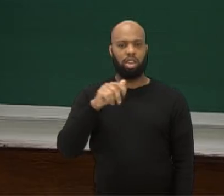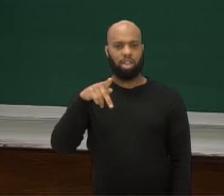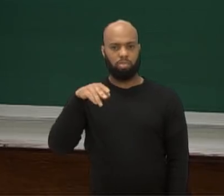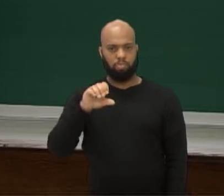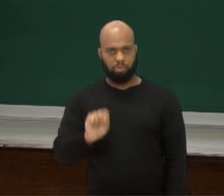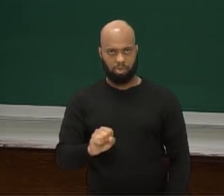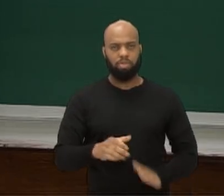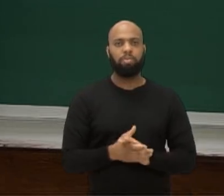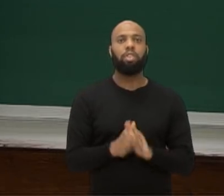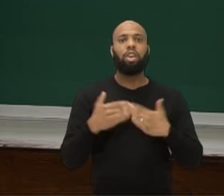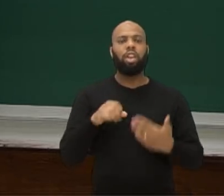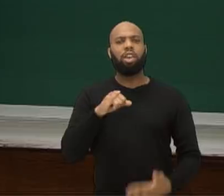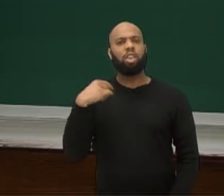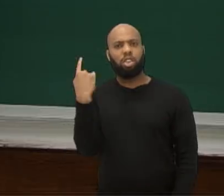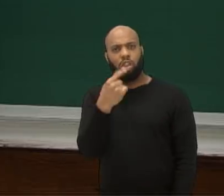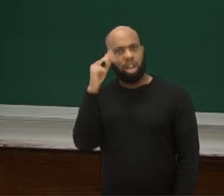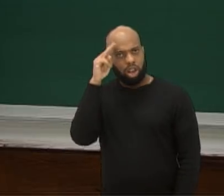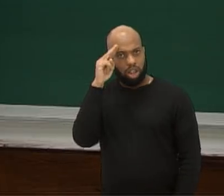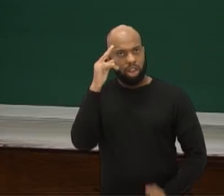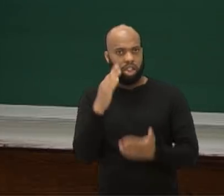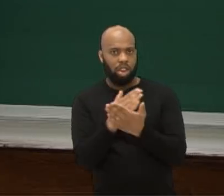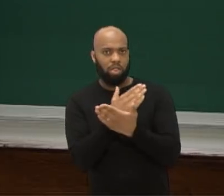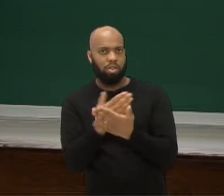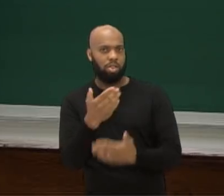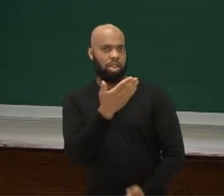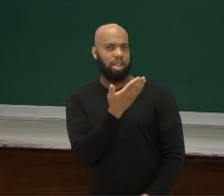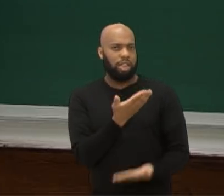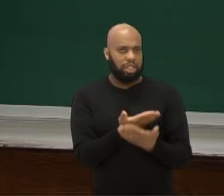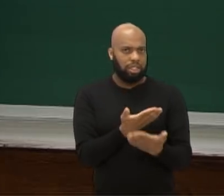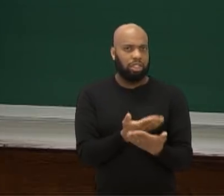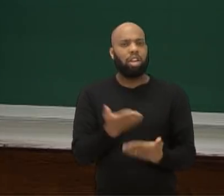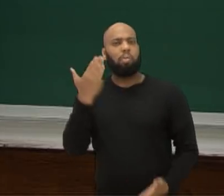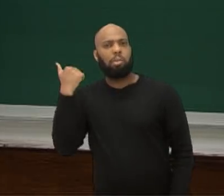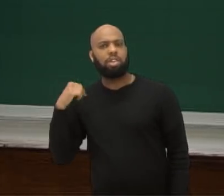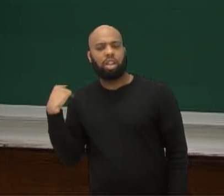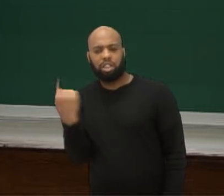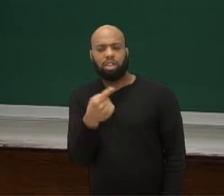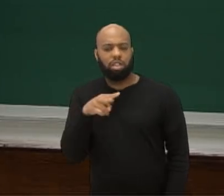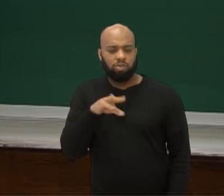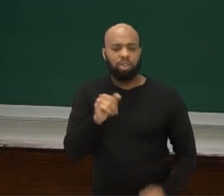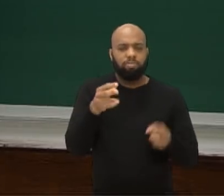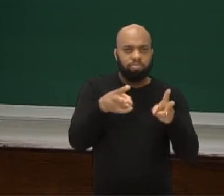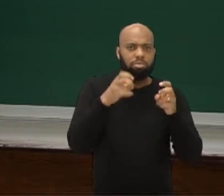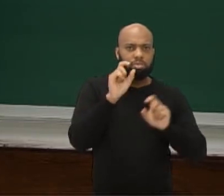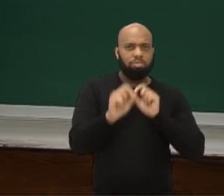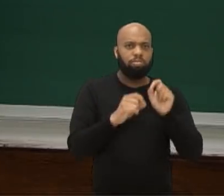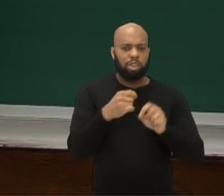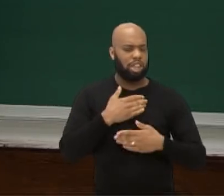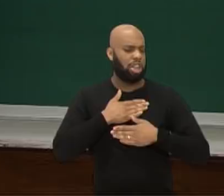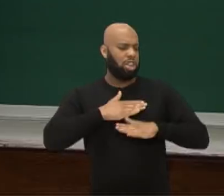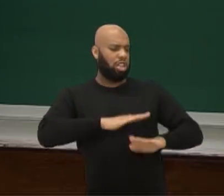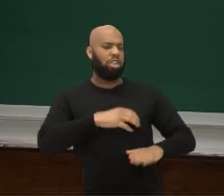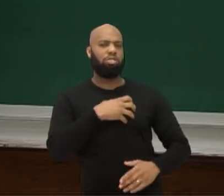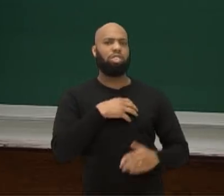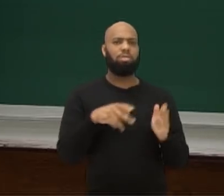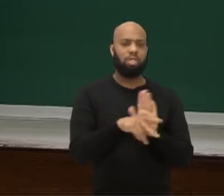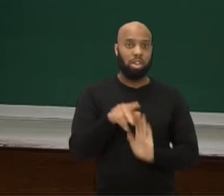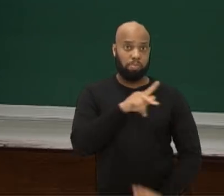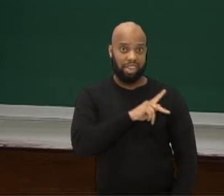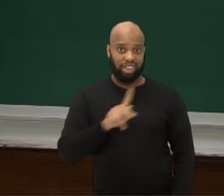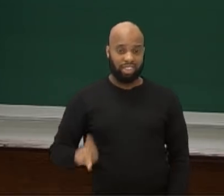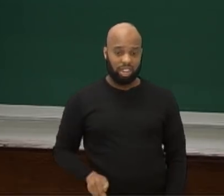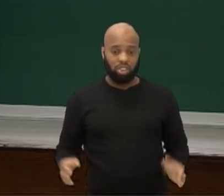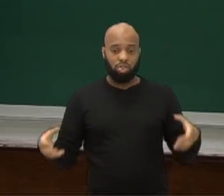a gente relembrar algumas aulas, nós vamos perceber que o descontentamento com o presidente